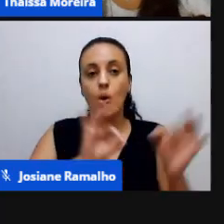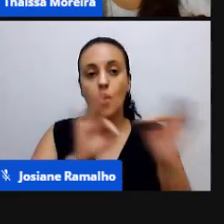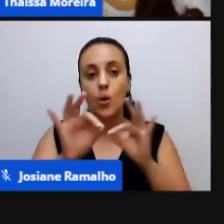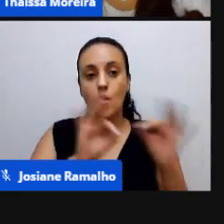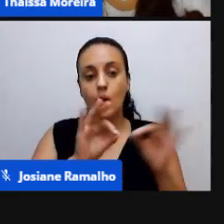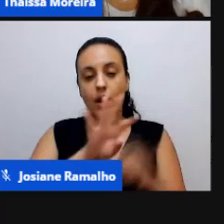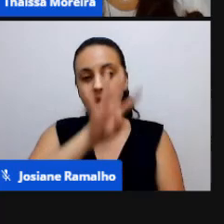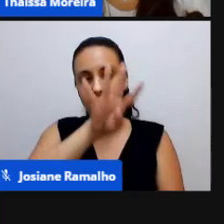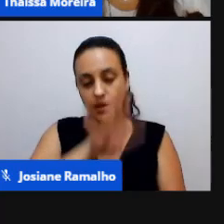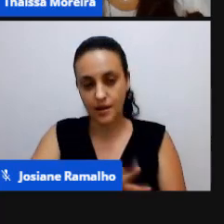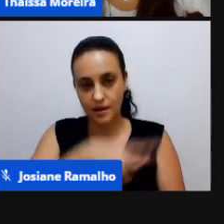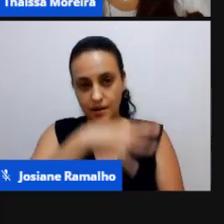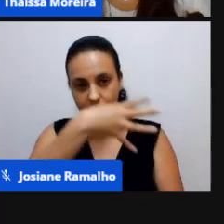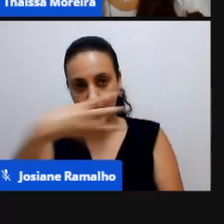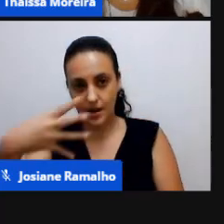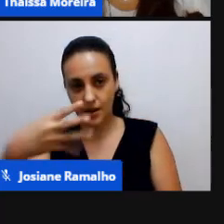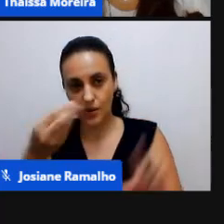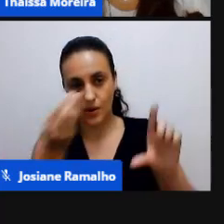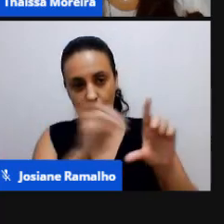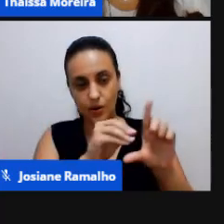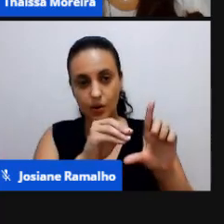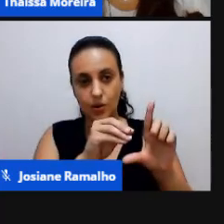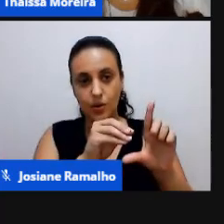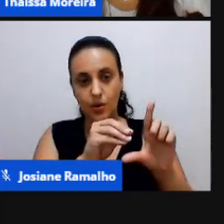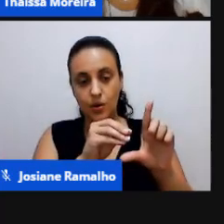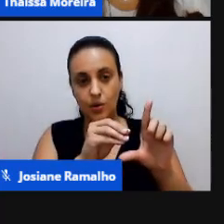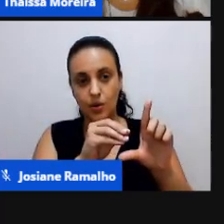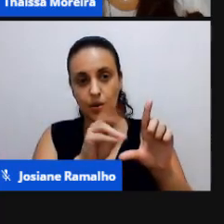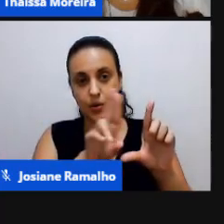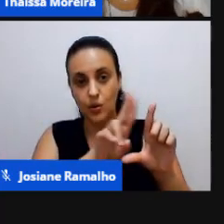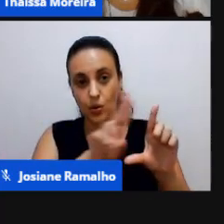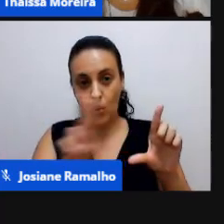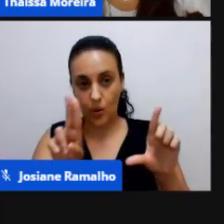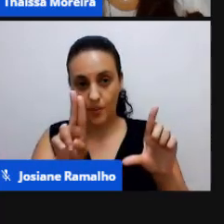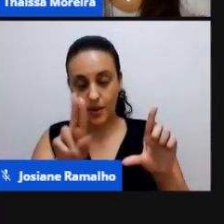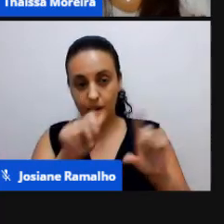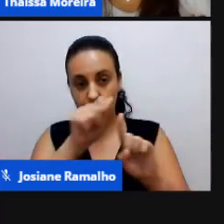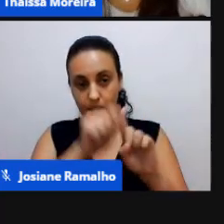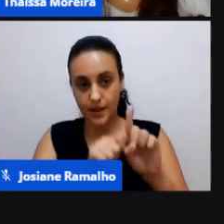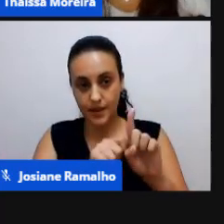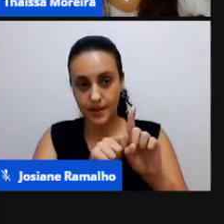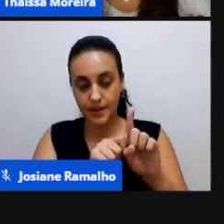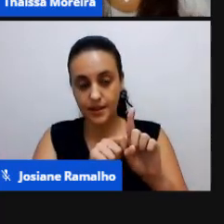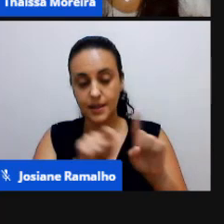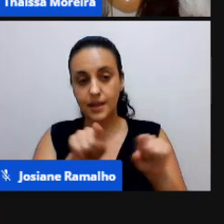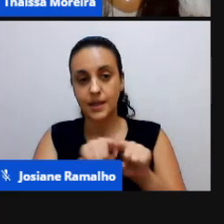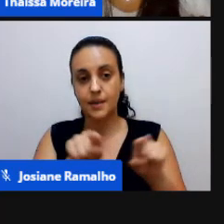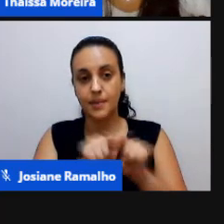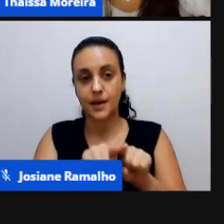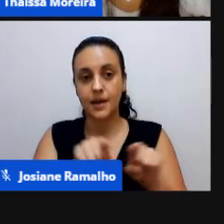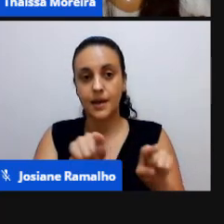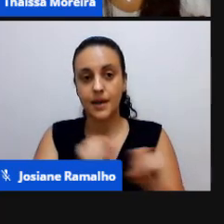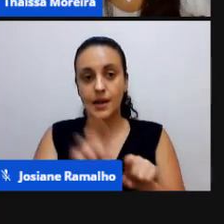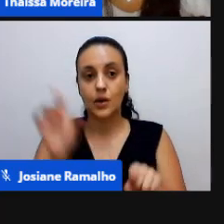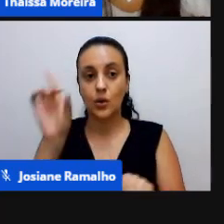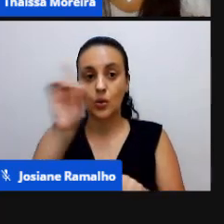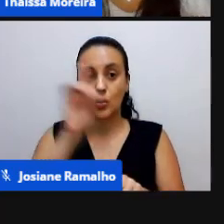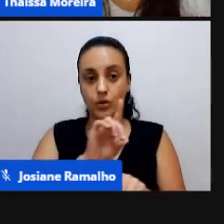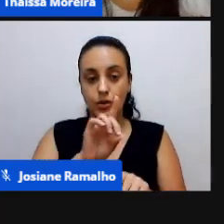os dias do mês, colocando o nome do mês e os dias das semanas e